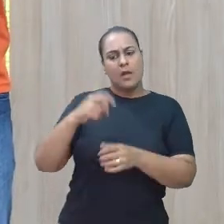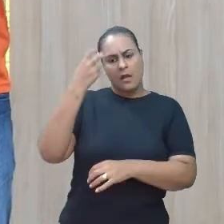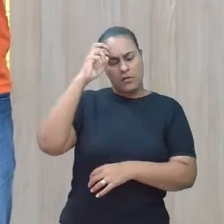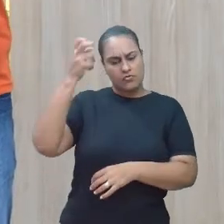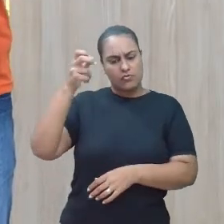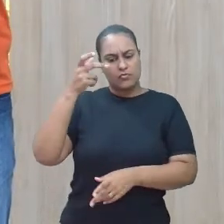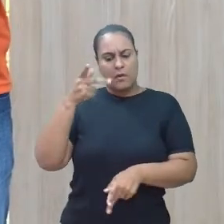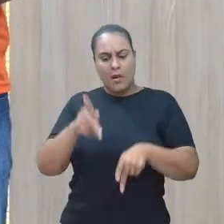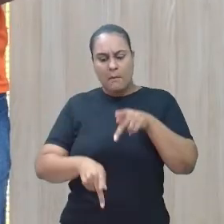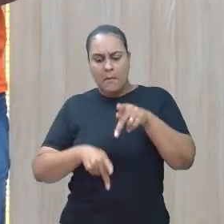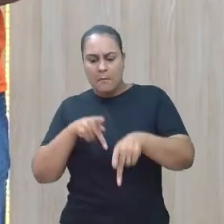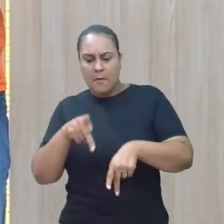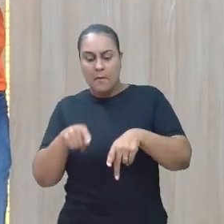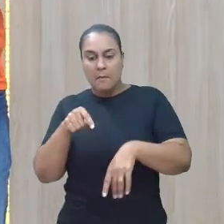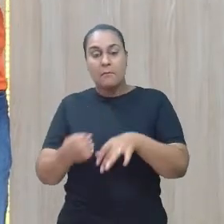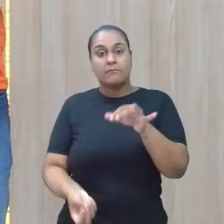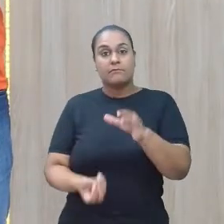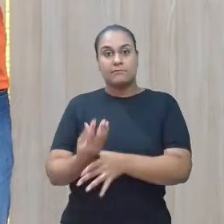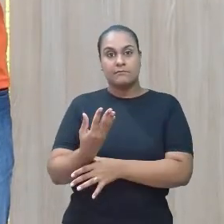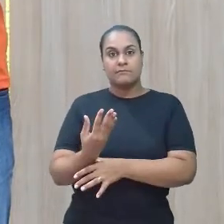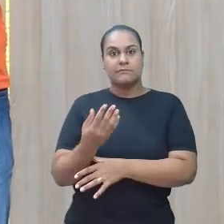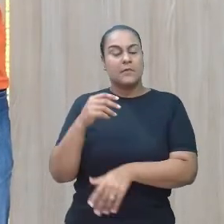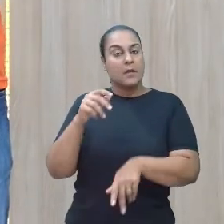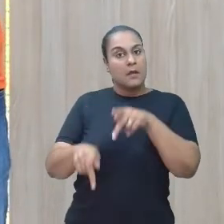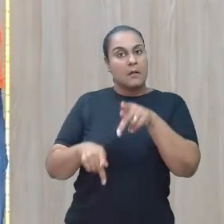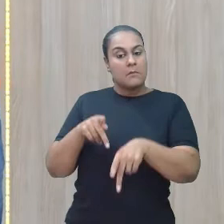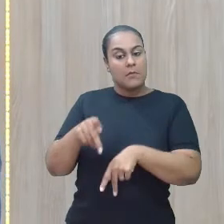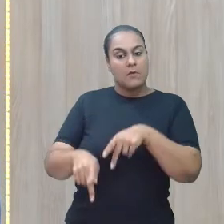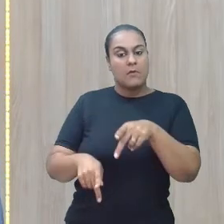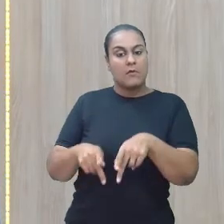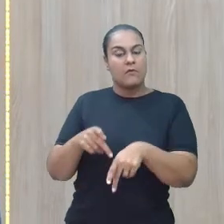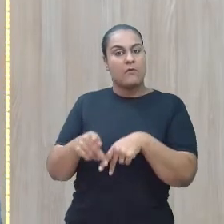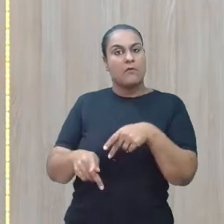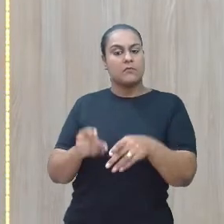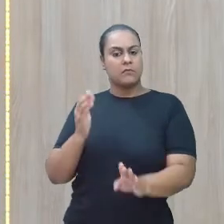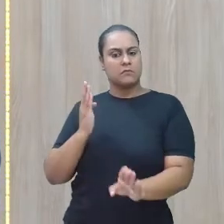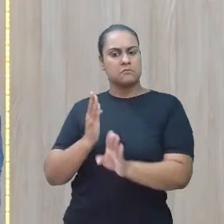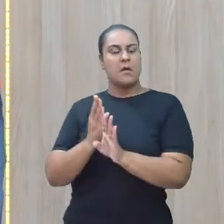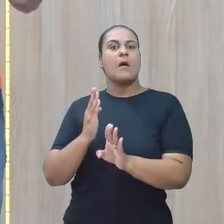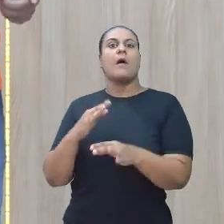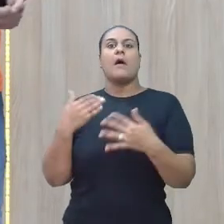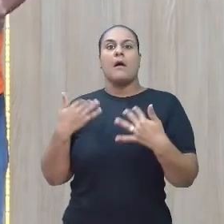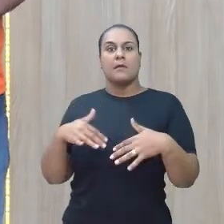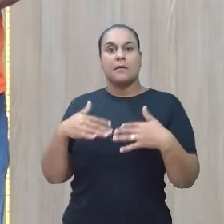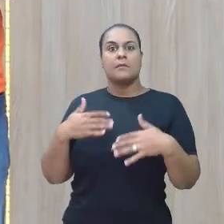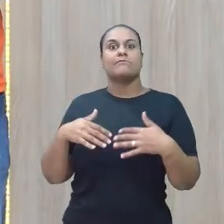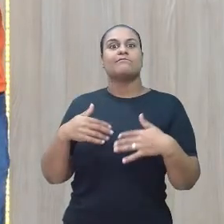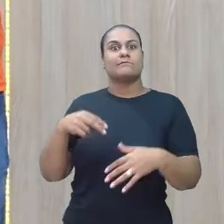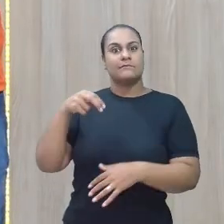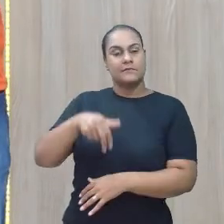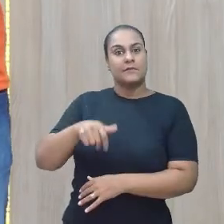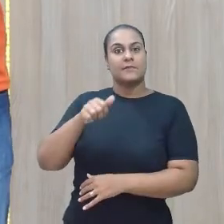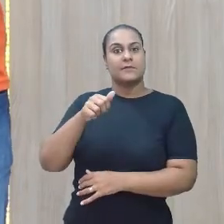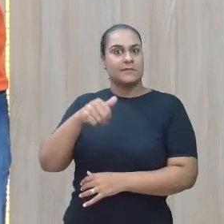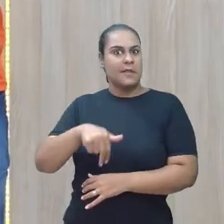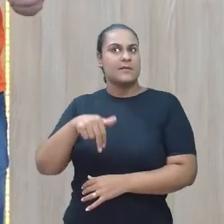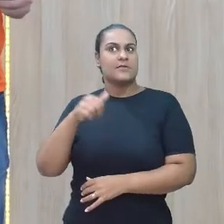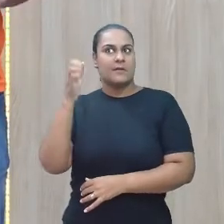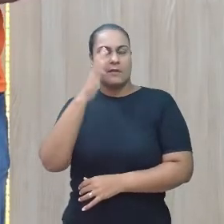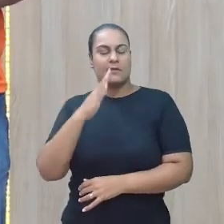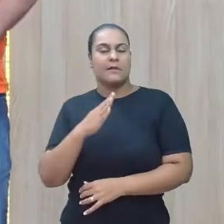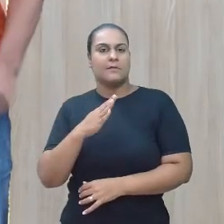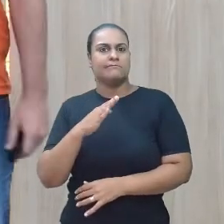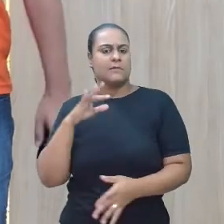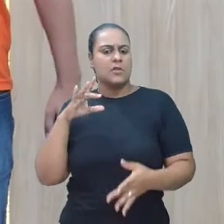produzidas pelos povos, né? E os seus povos acabavam se identificando muito com a ideia de nacionalidade, pelo menos tentam associar